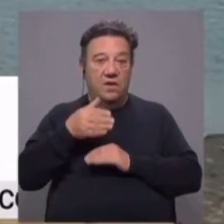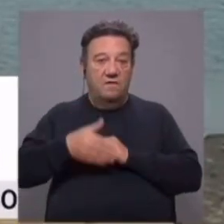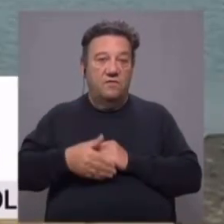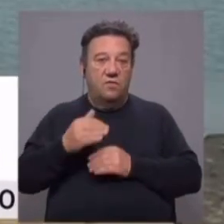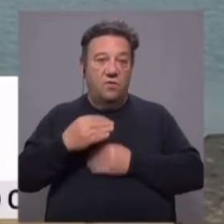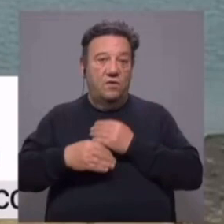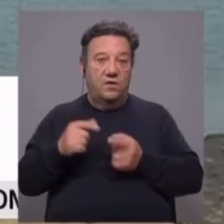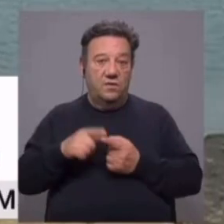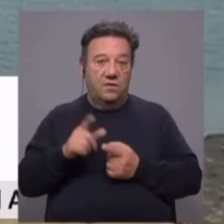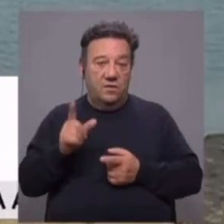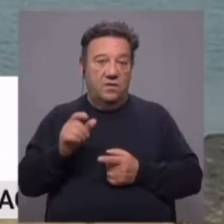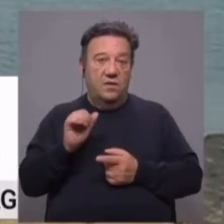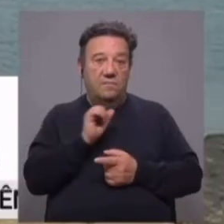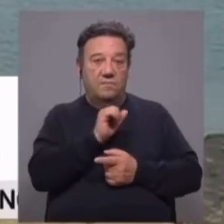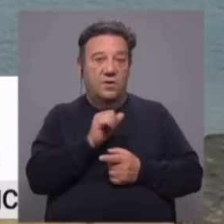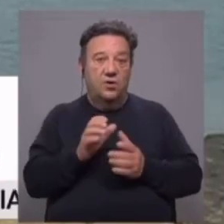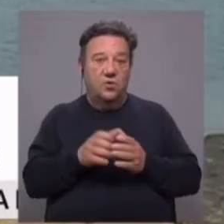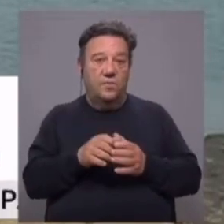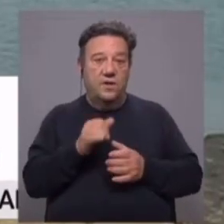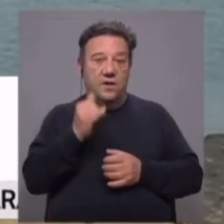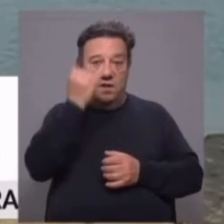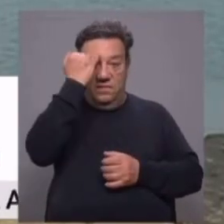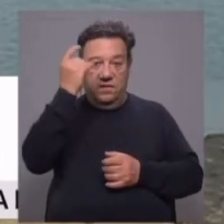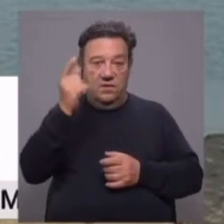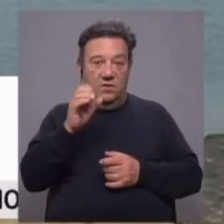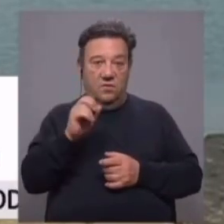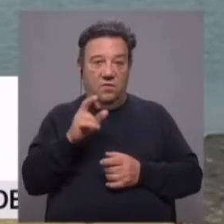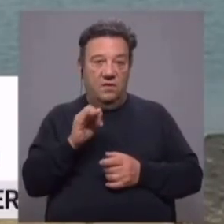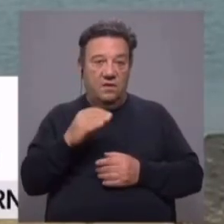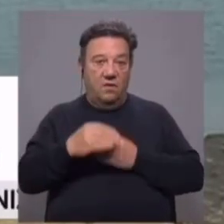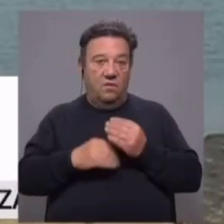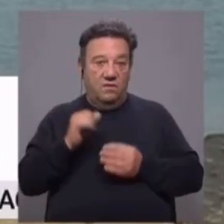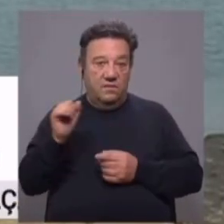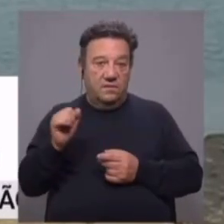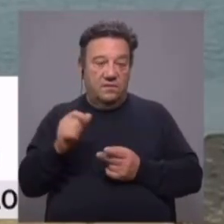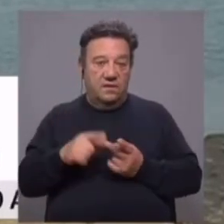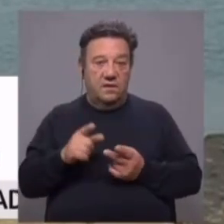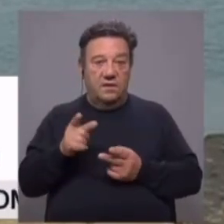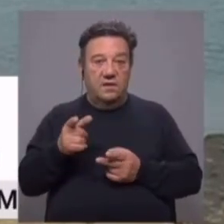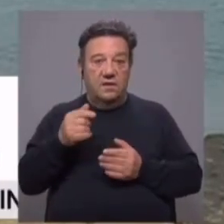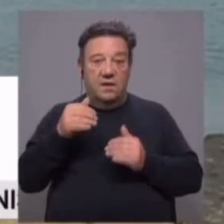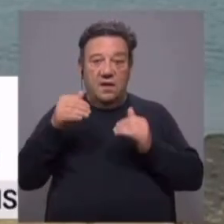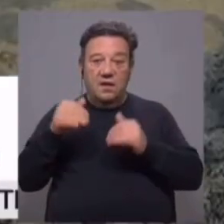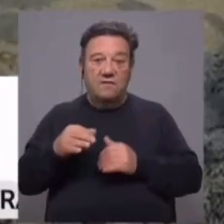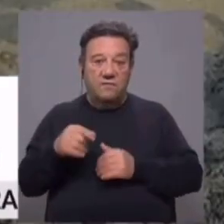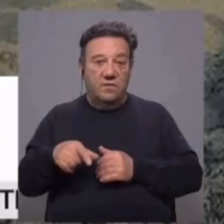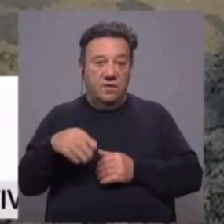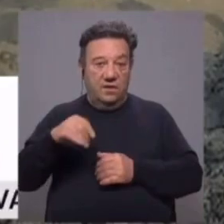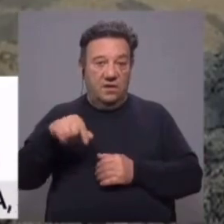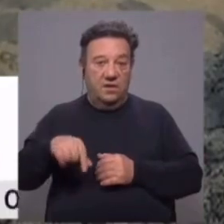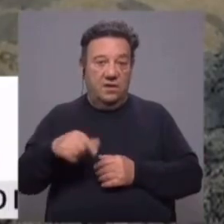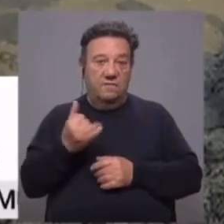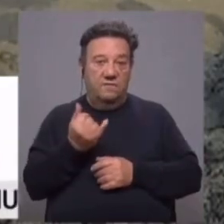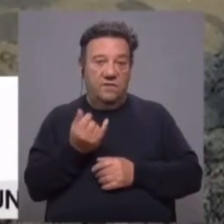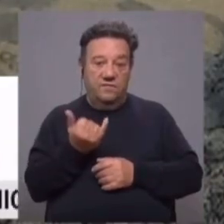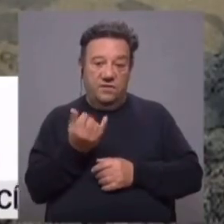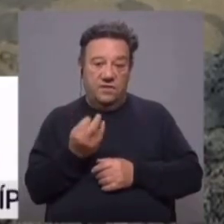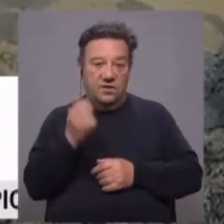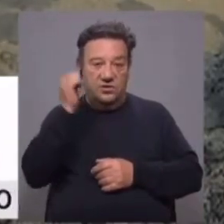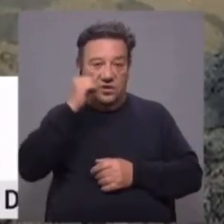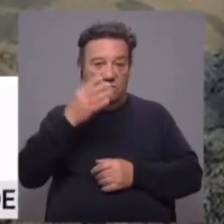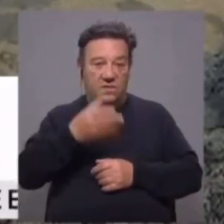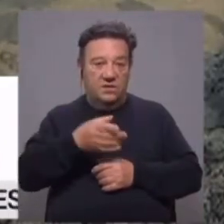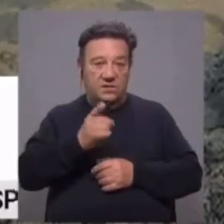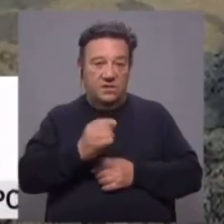Ronhoven, que pertencia à Companhia das Índias Orientais Holandesas, e que naufragou aqui a 23 de janeiro de